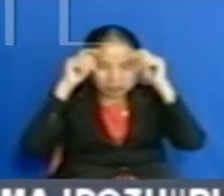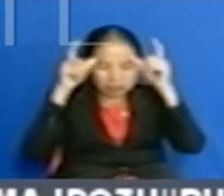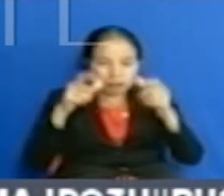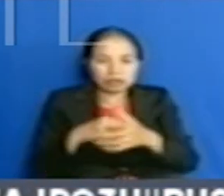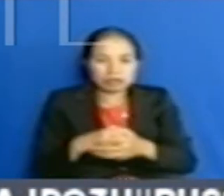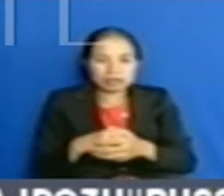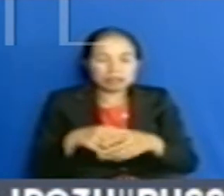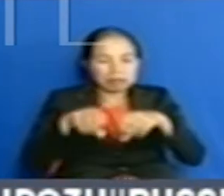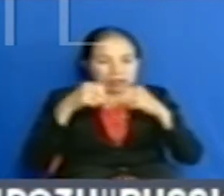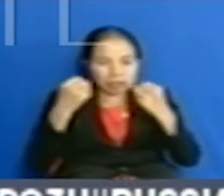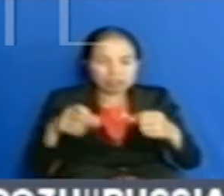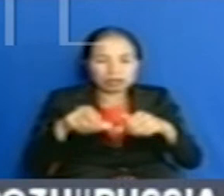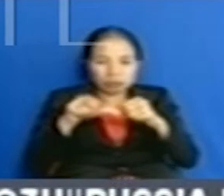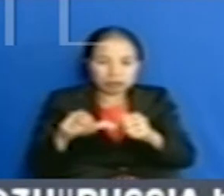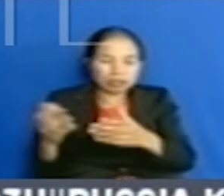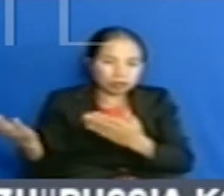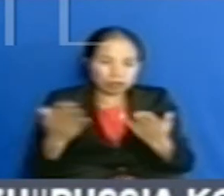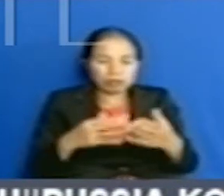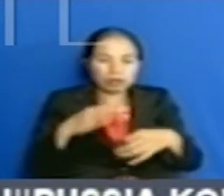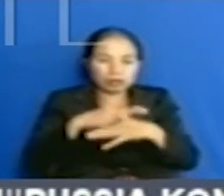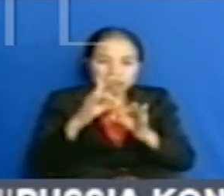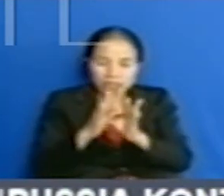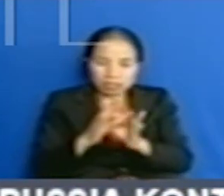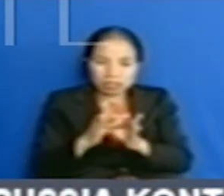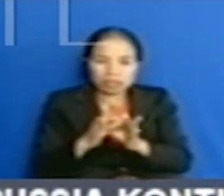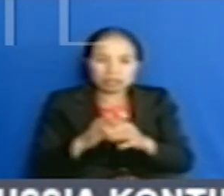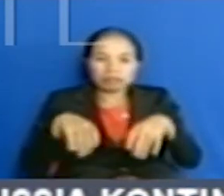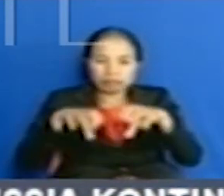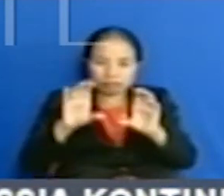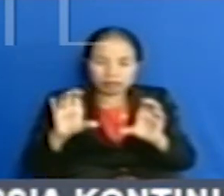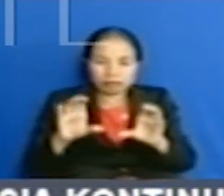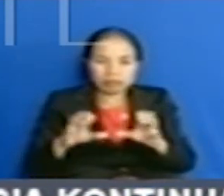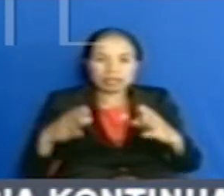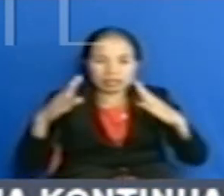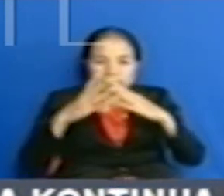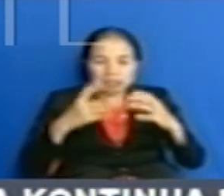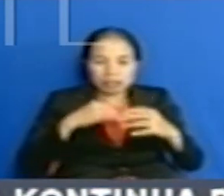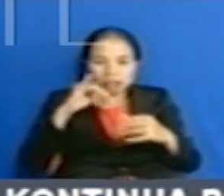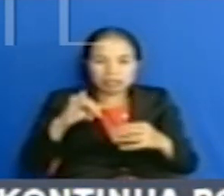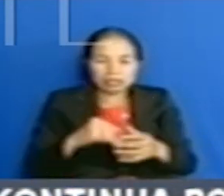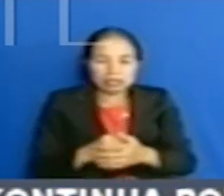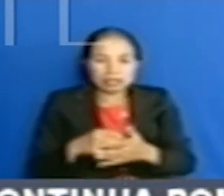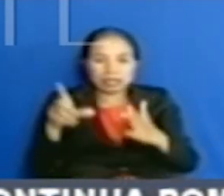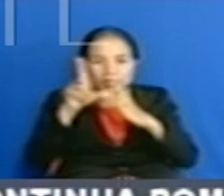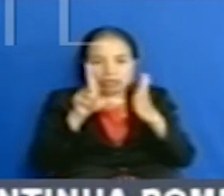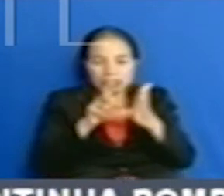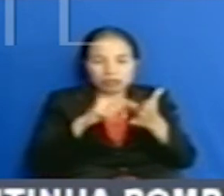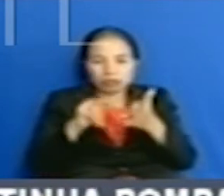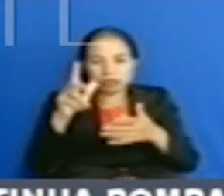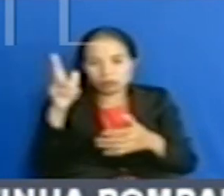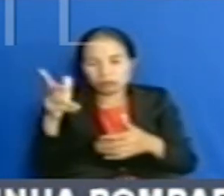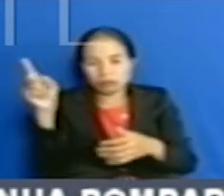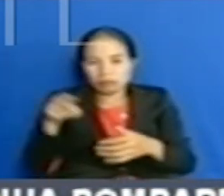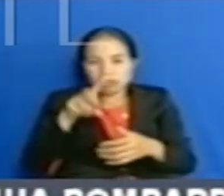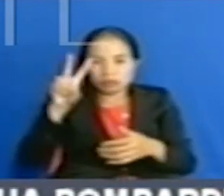condição choque at. No continua lori ba oficina, onde a dia, a foi em fanfali e a capital dele. E a decreto lei número tolo nulo barra